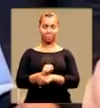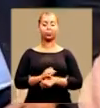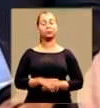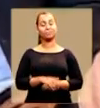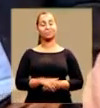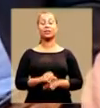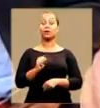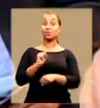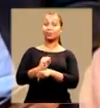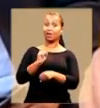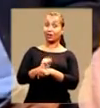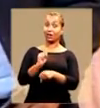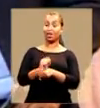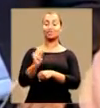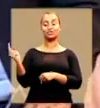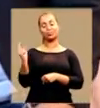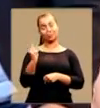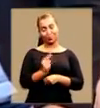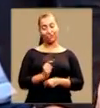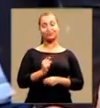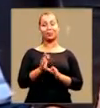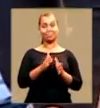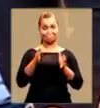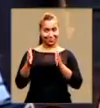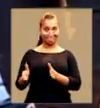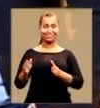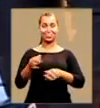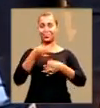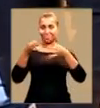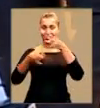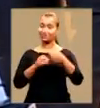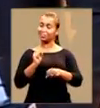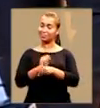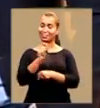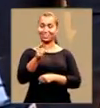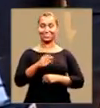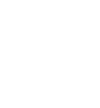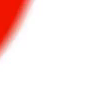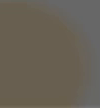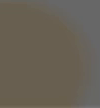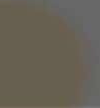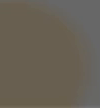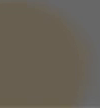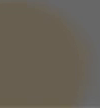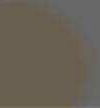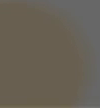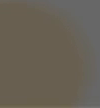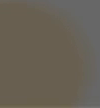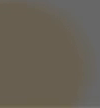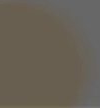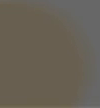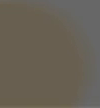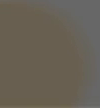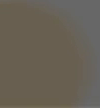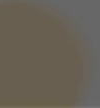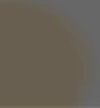intervalinho? Vamos sim, a gente faz um breve intervalo e a gente volta na sequência com o ponto de vista. Não saia daí.